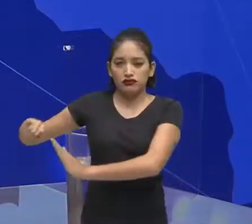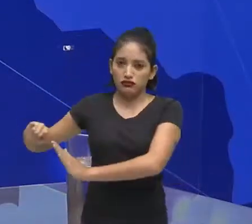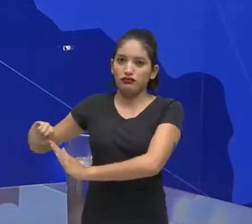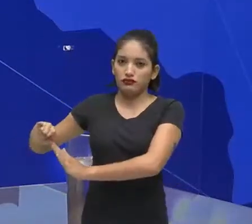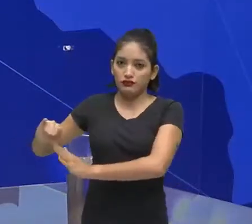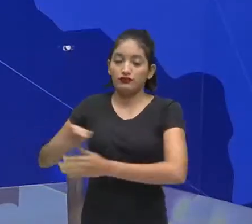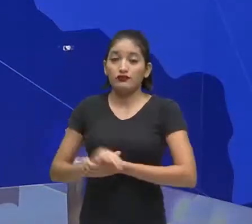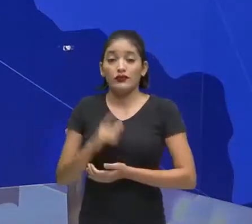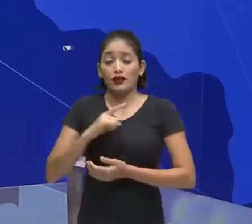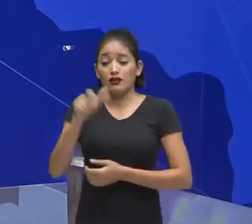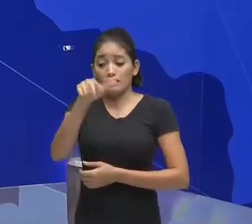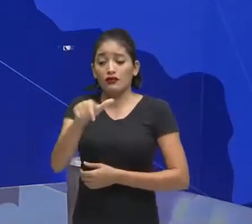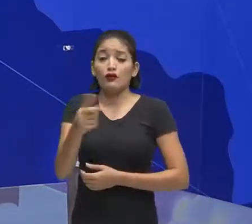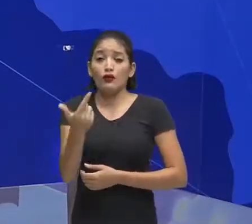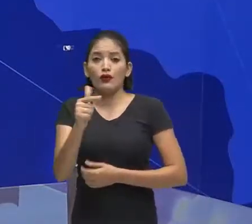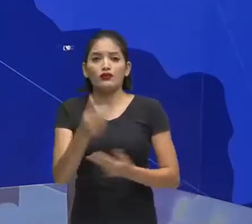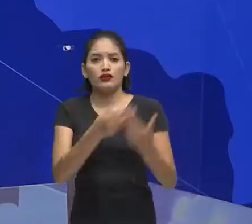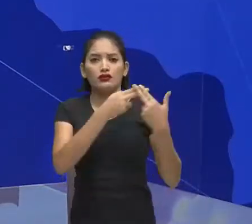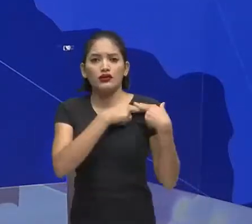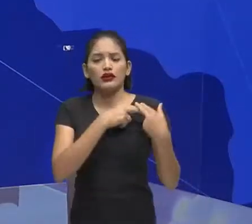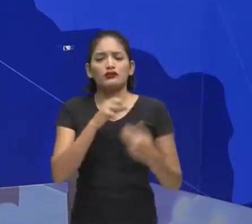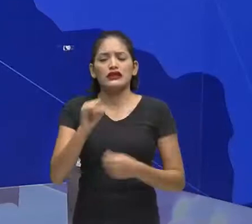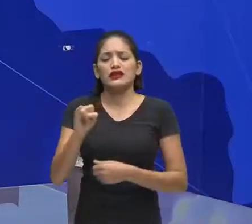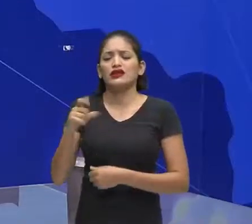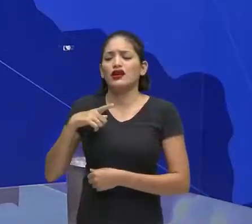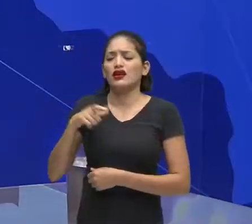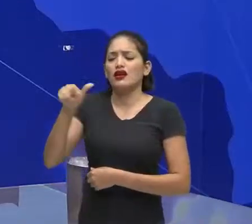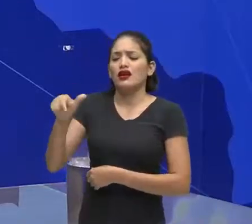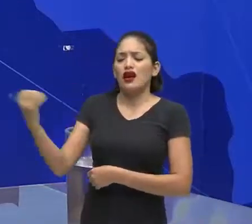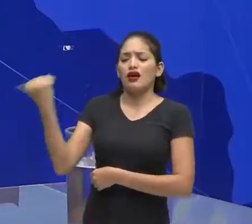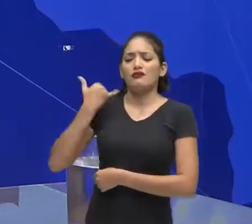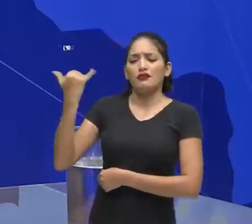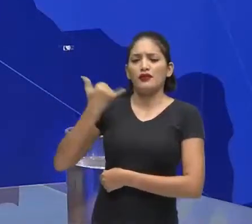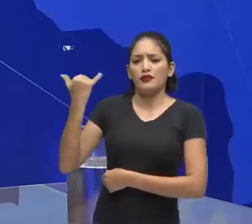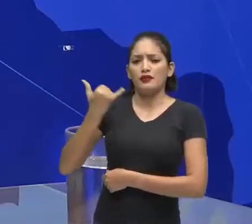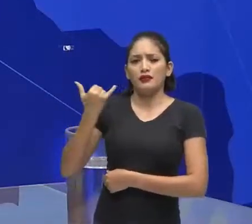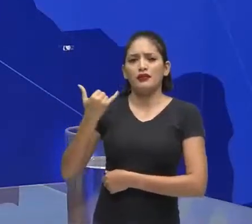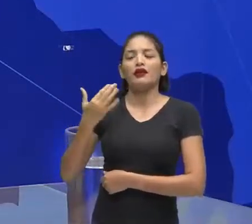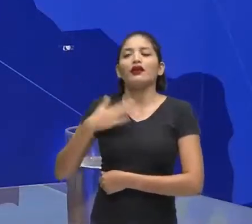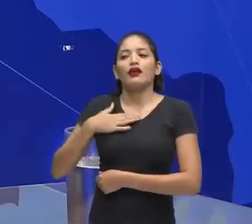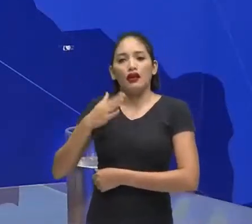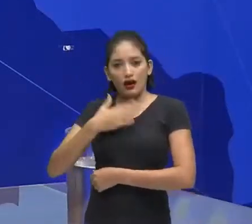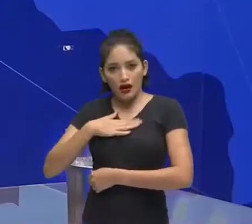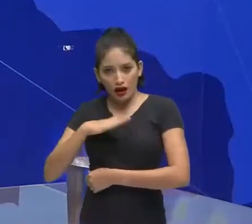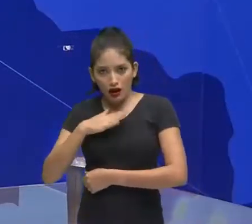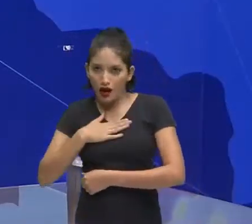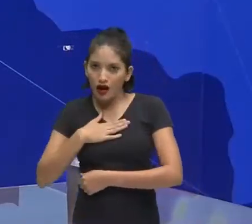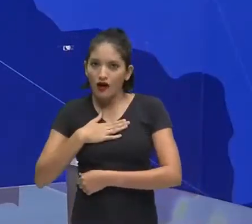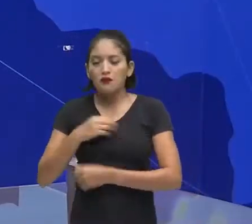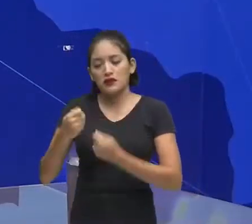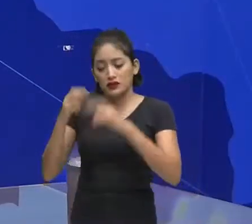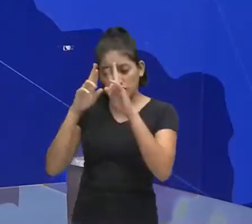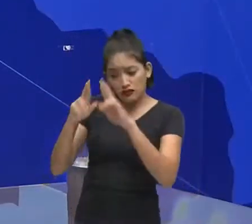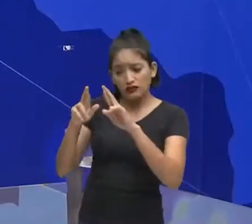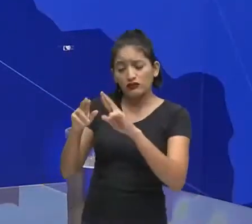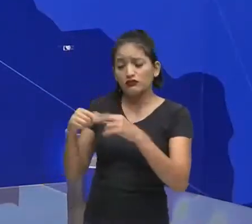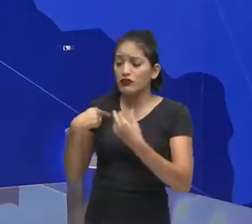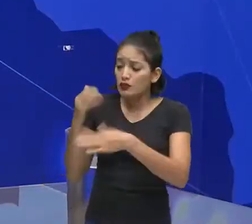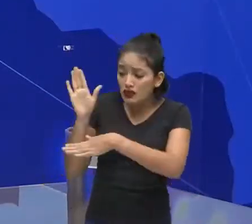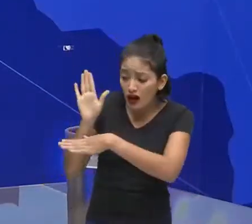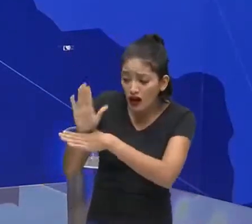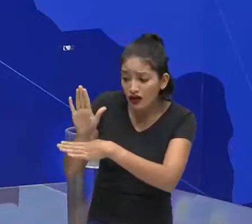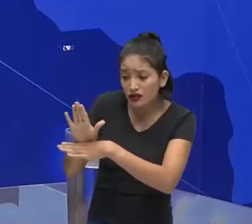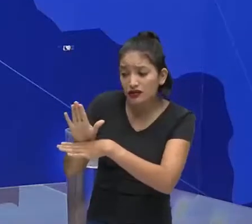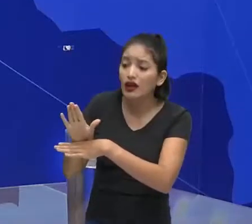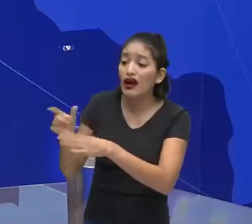acompanha isso fazê-lo também. Então, se você escuta por aí alguém dizendo, não, peraí, vamos respeitar, bora tentar ajudar? Antes da gente dizer que é